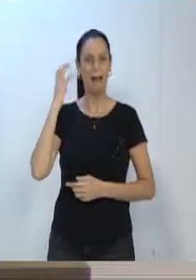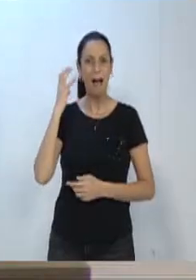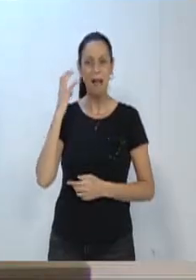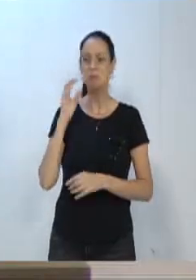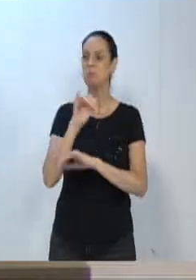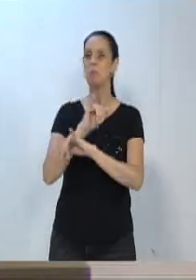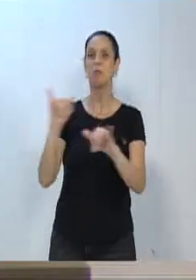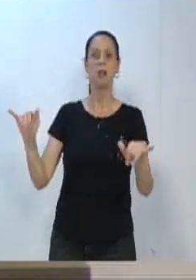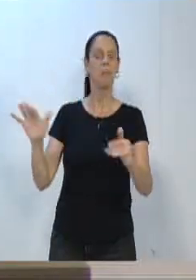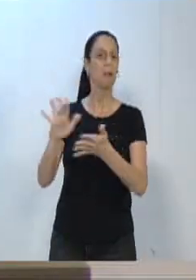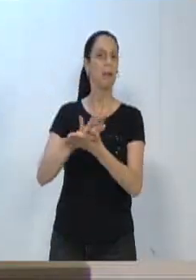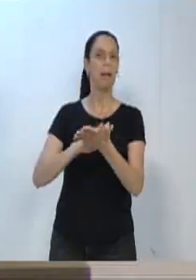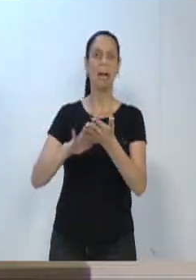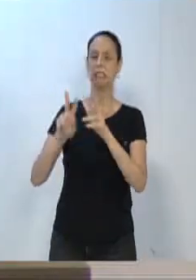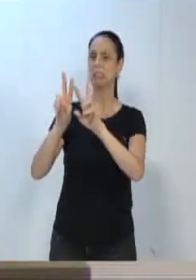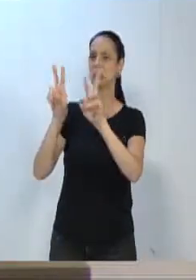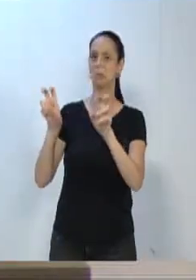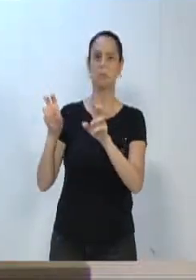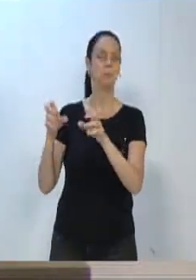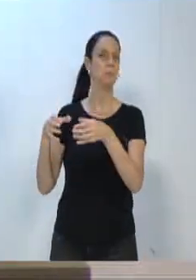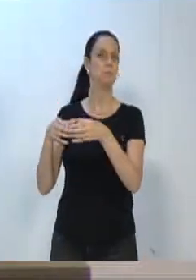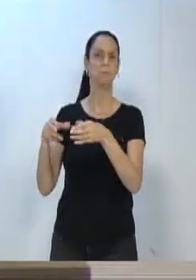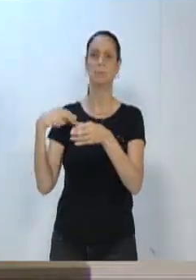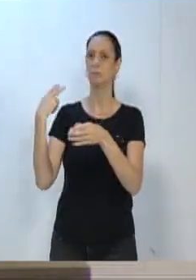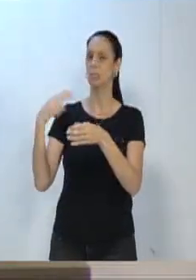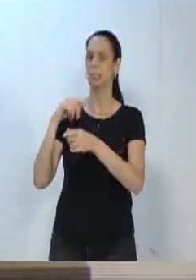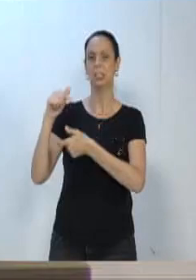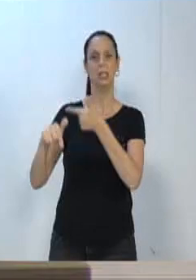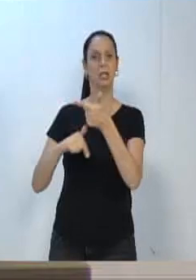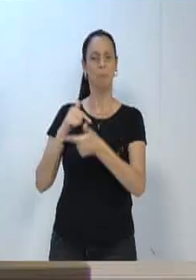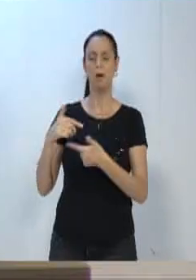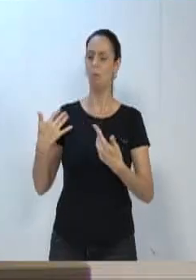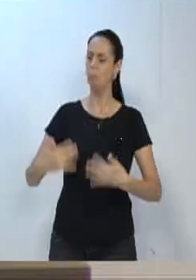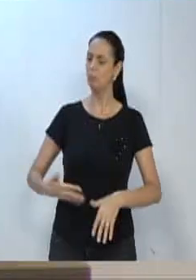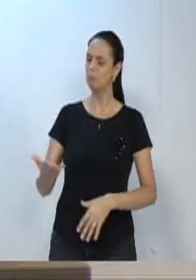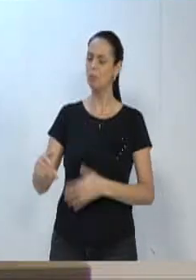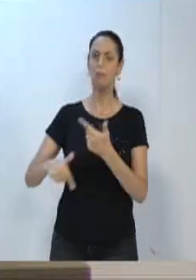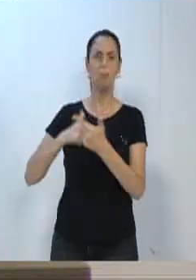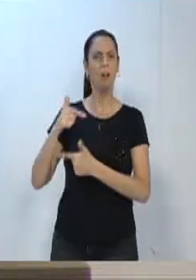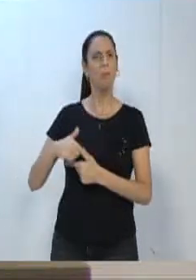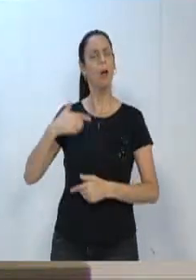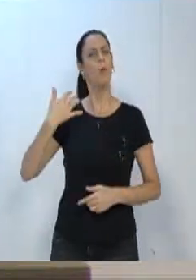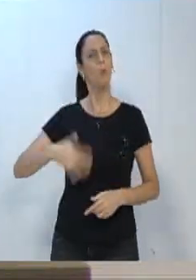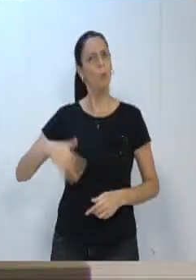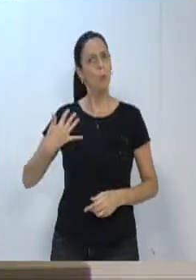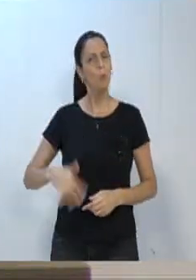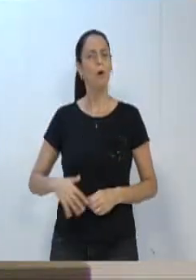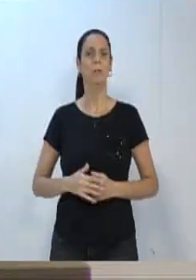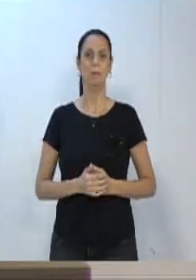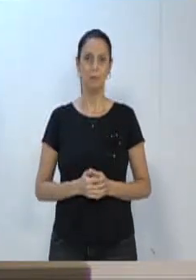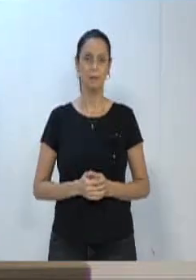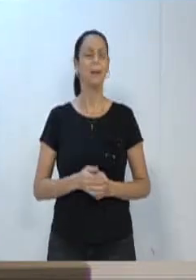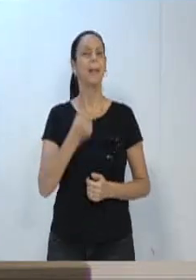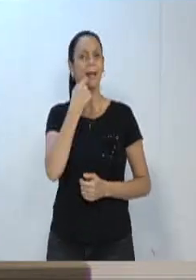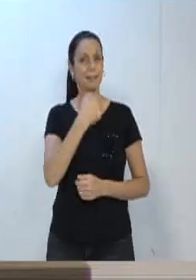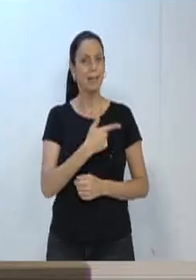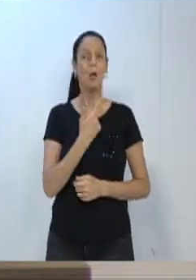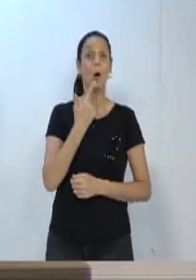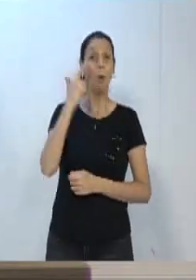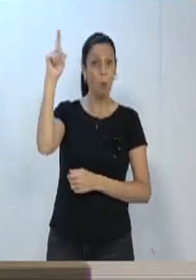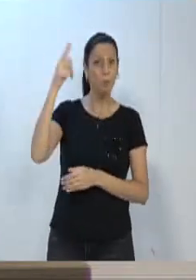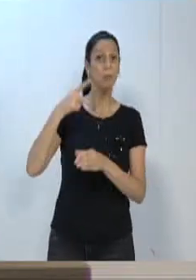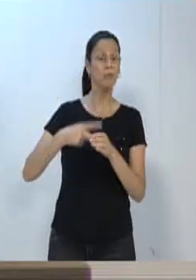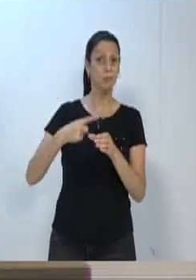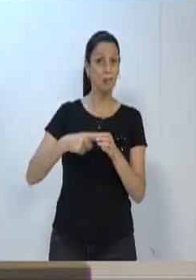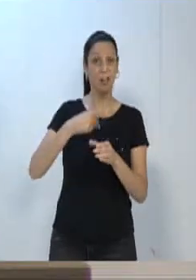dessa casa parlamentar, que o trabalho que ela desenvolve é grande e é muito bem valorizado fora de Blumenau. A gente já escutou, eu